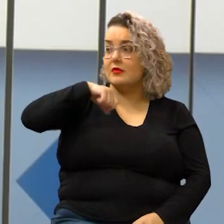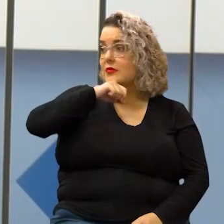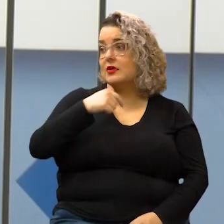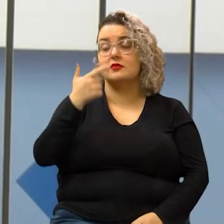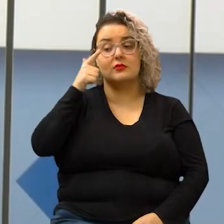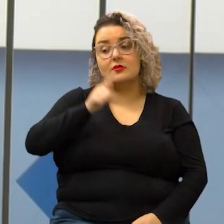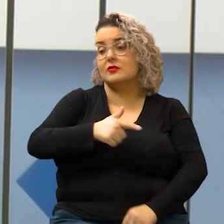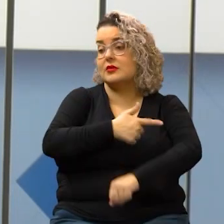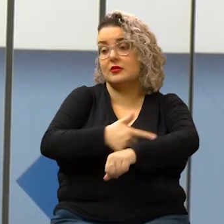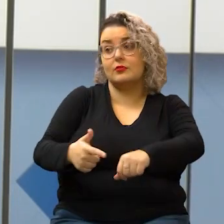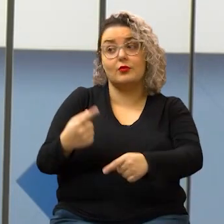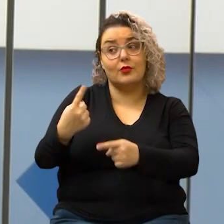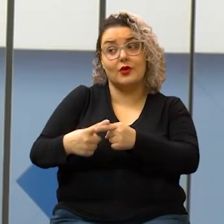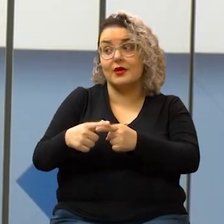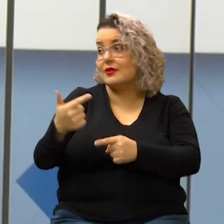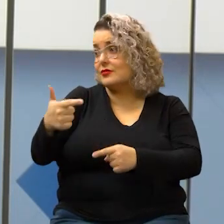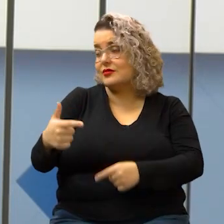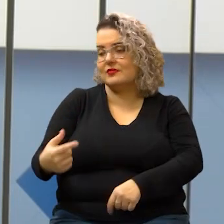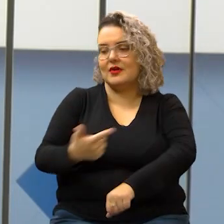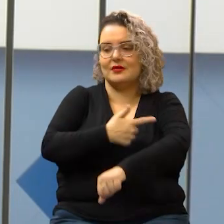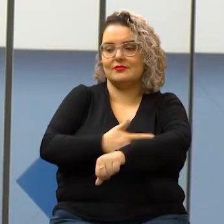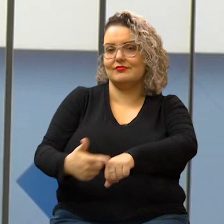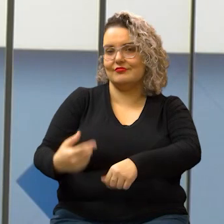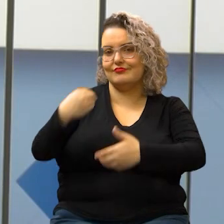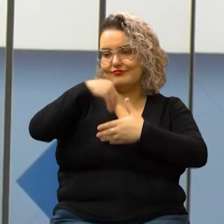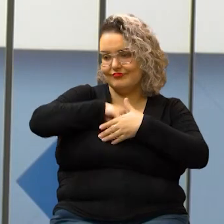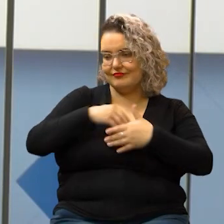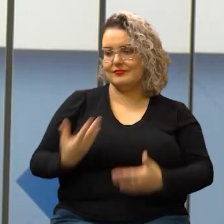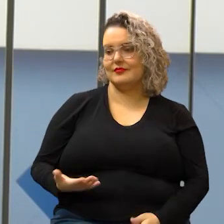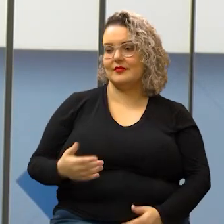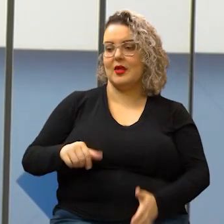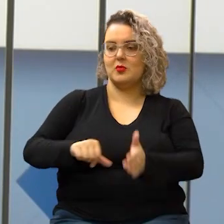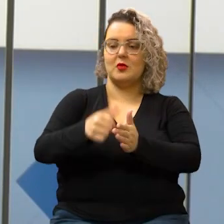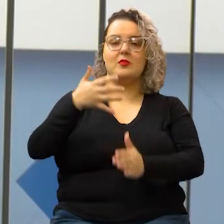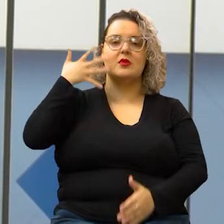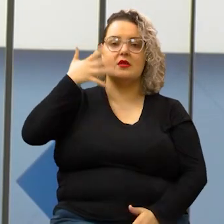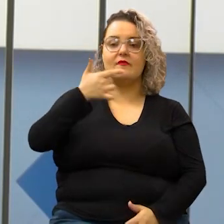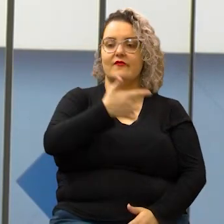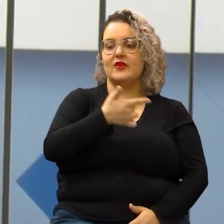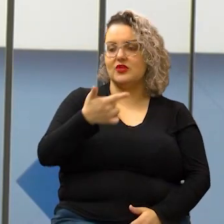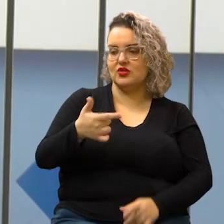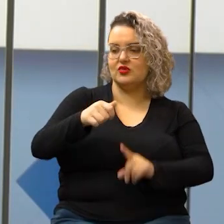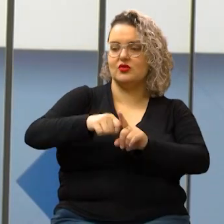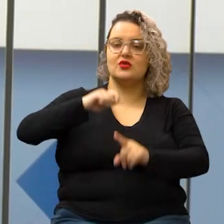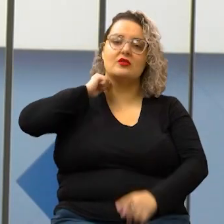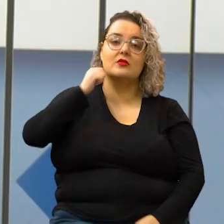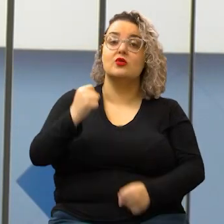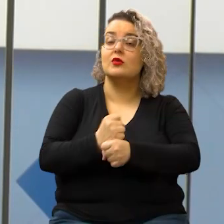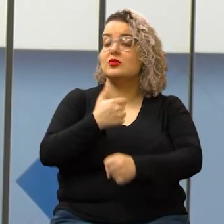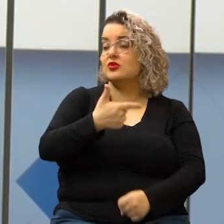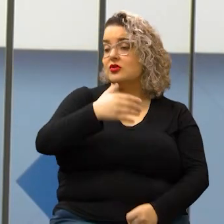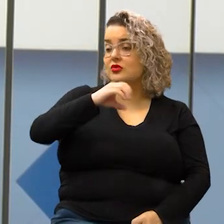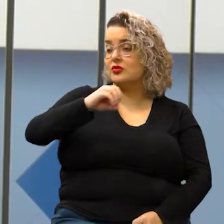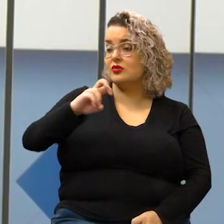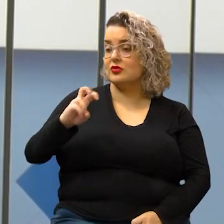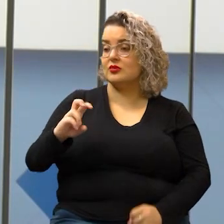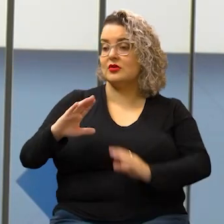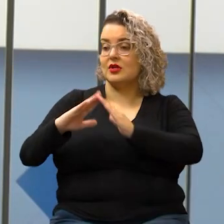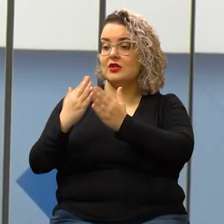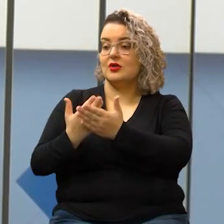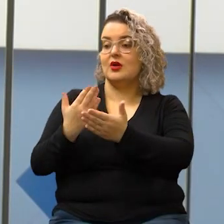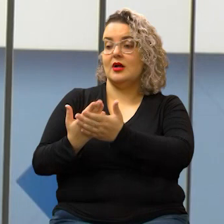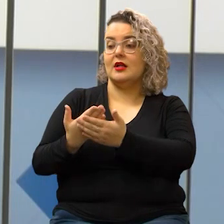porque não foram educados. A minha primeira palestra foi no dia 22 de abril de 2005, na Escolinha Branca, no Jardim